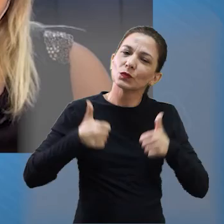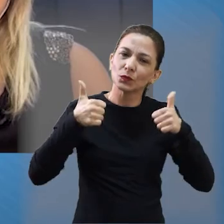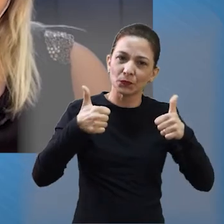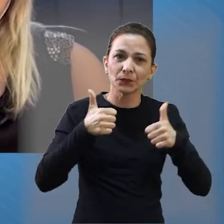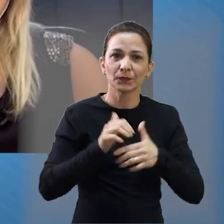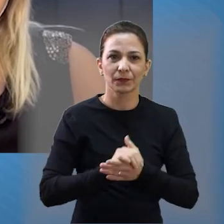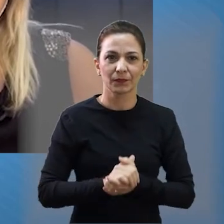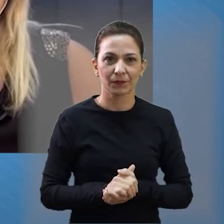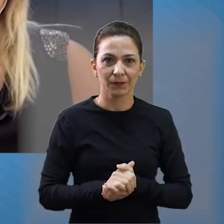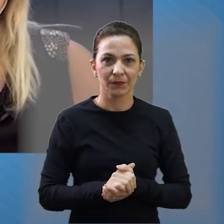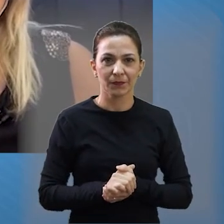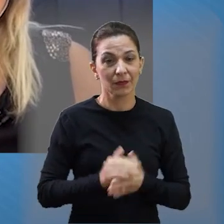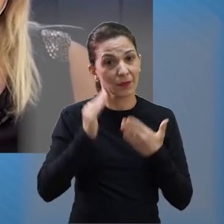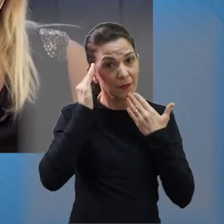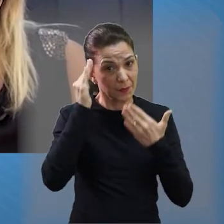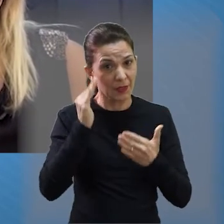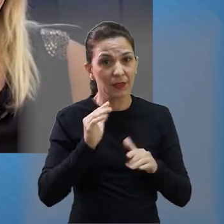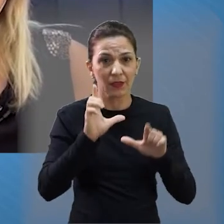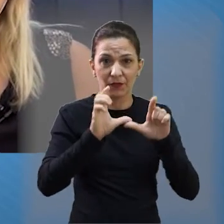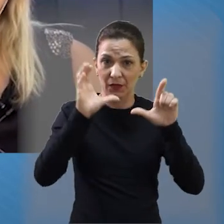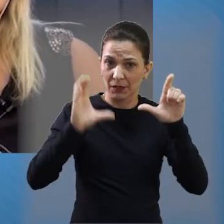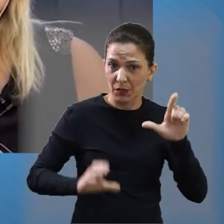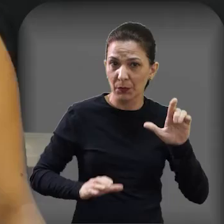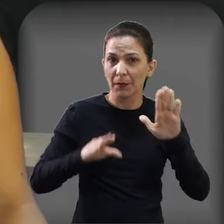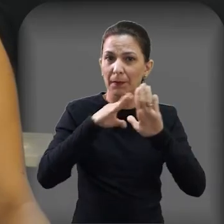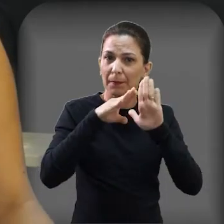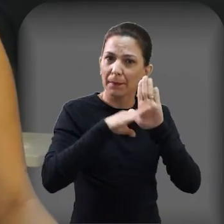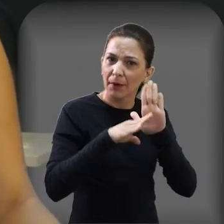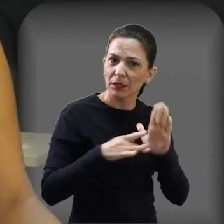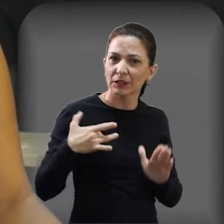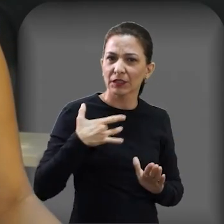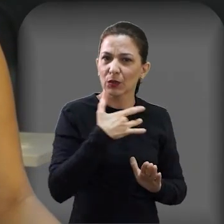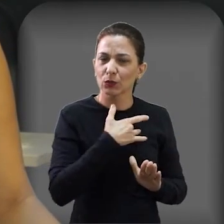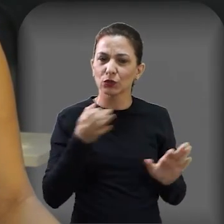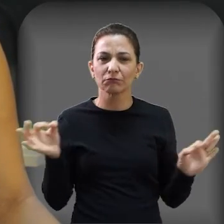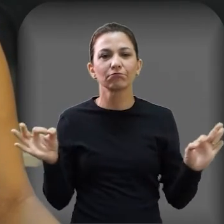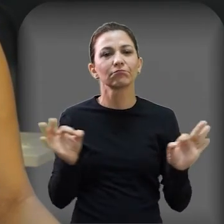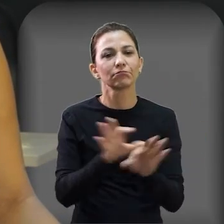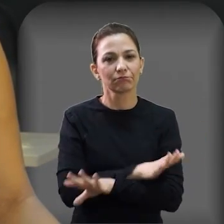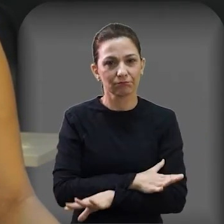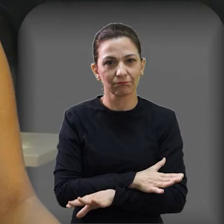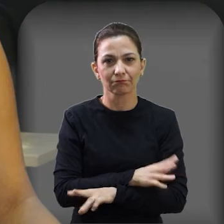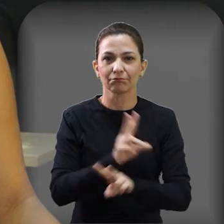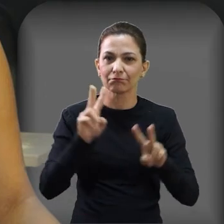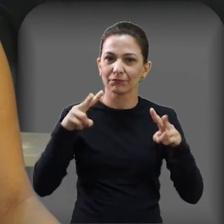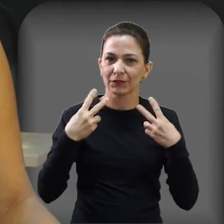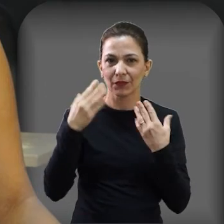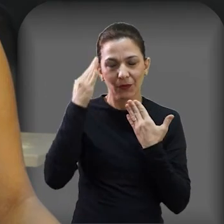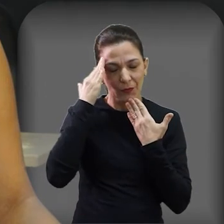benefícios. Obrigada, doutora Sandra. Hoje, o Saúde